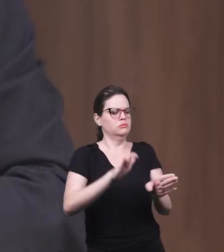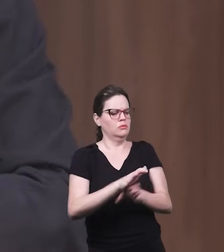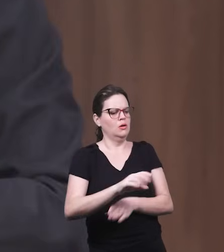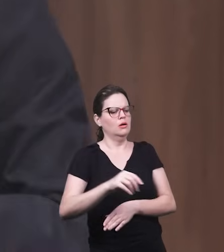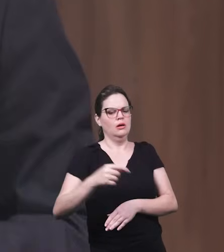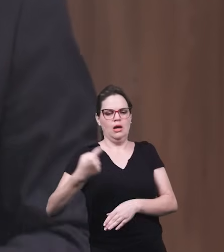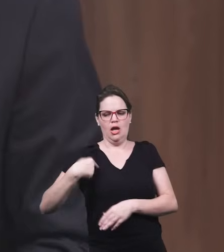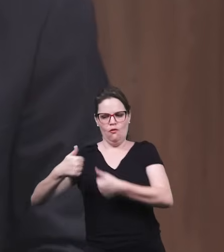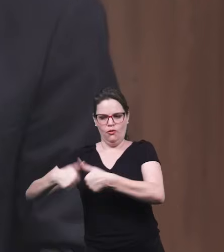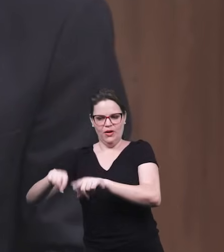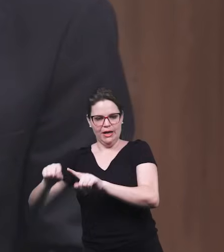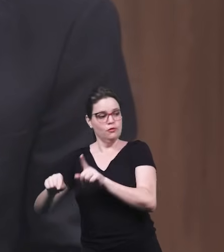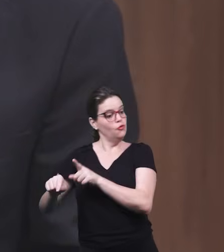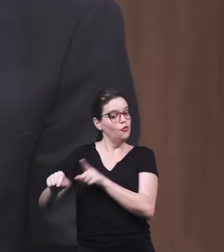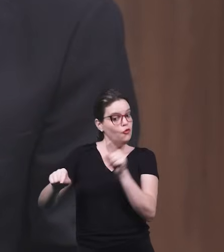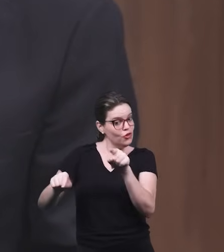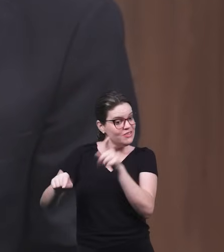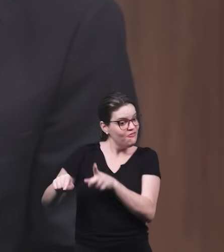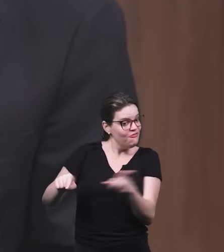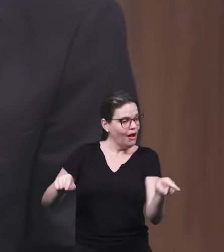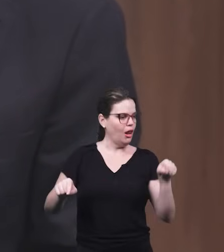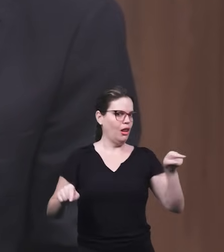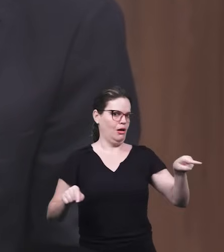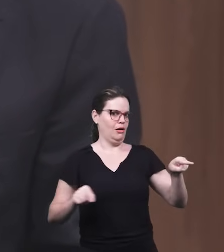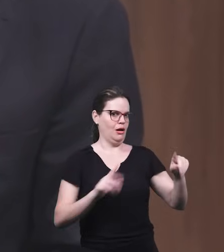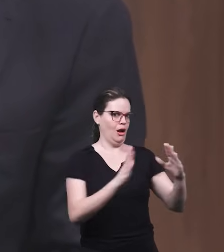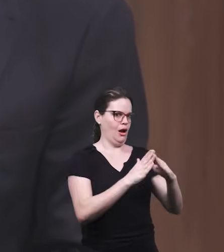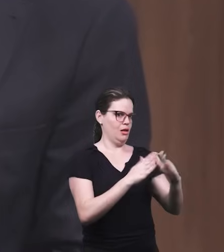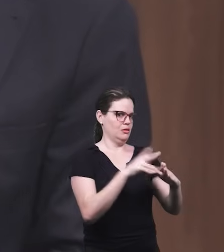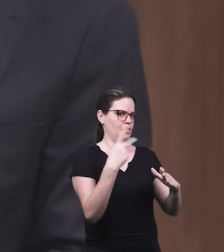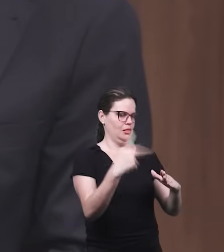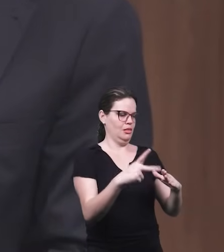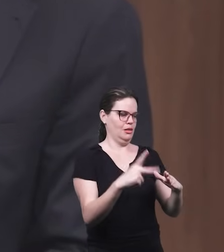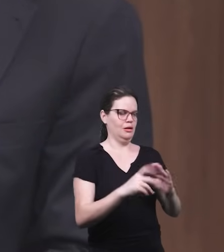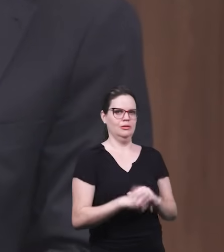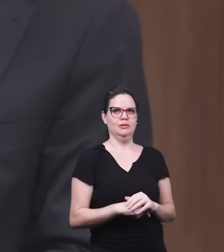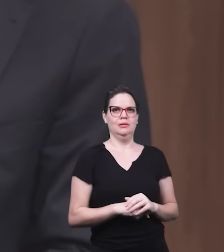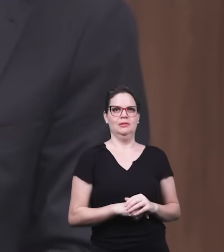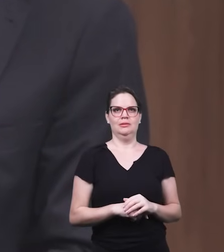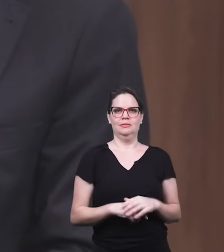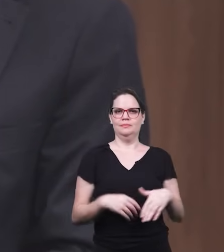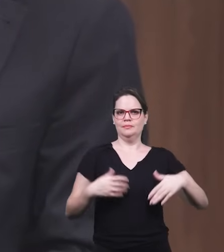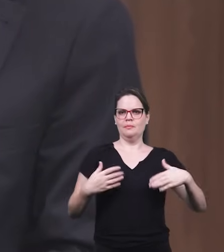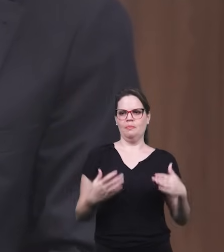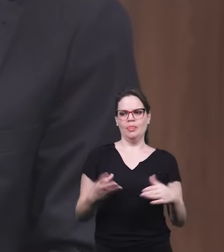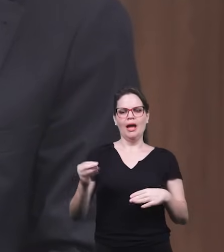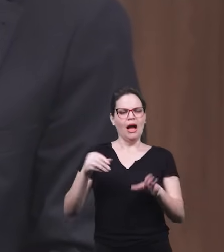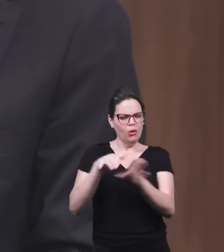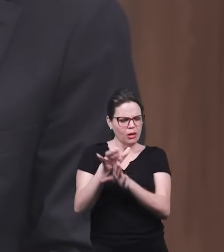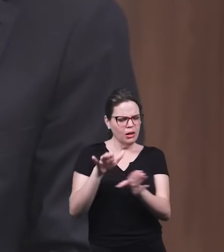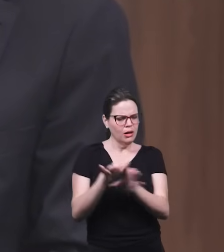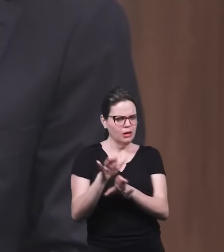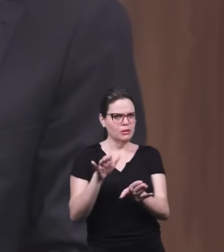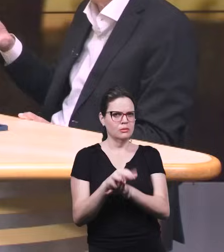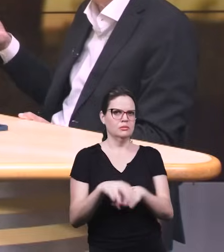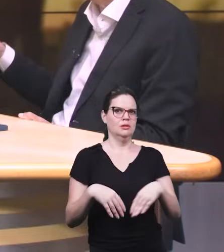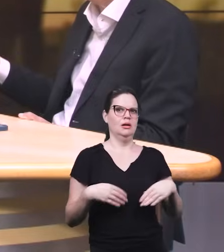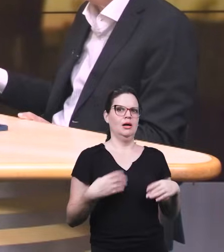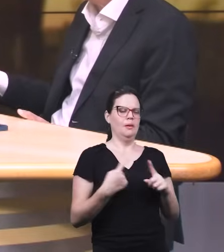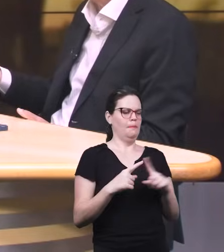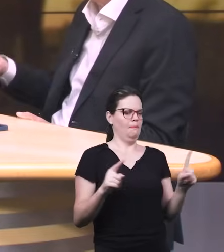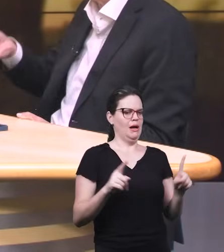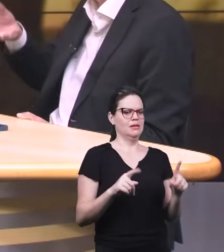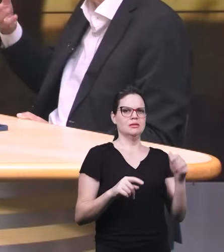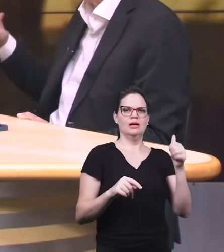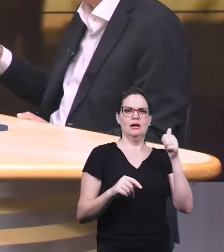Eu não vou com ele, eu vou ficar aqui, eu só vou contigo. Ela não sei como, lógico, o Senhor deu um discernimento para